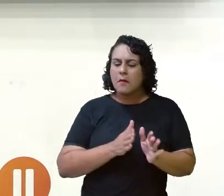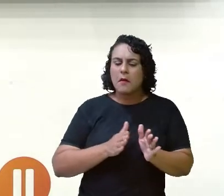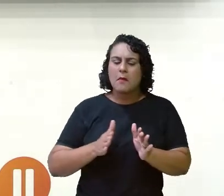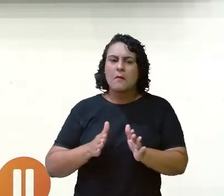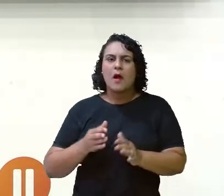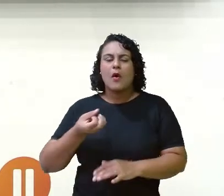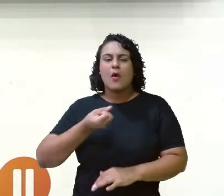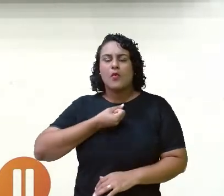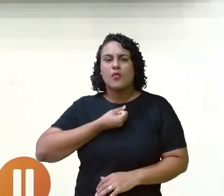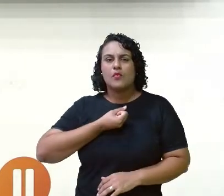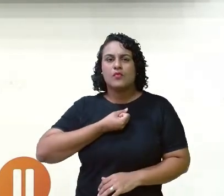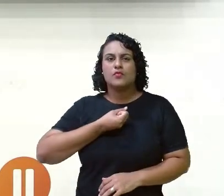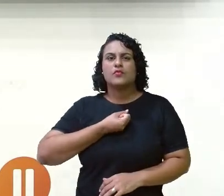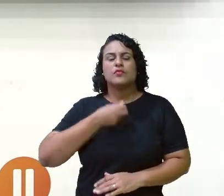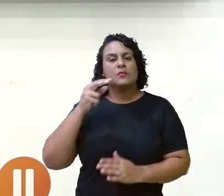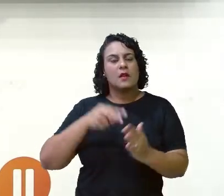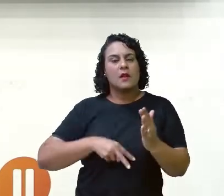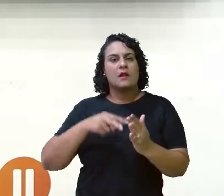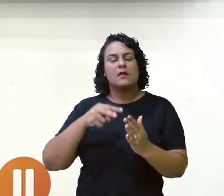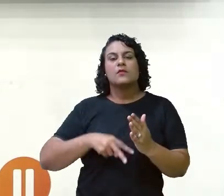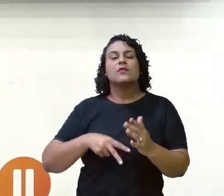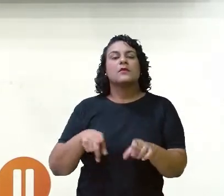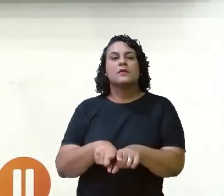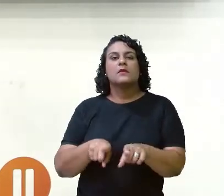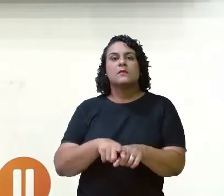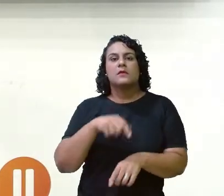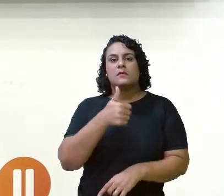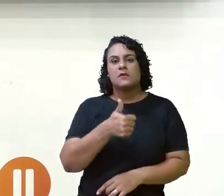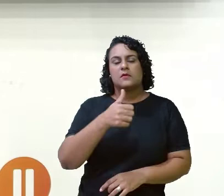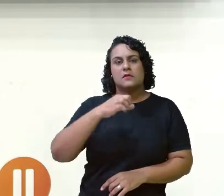número e a leitura do número